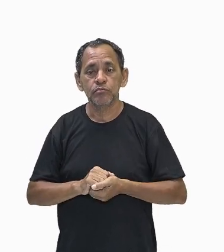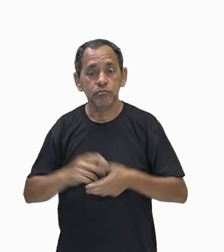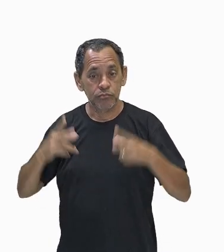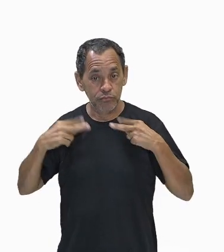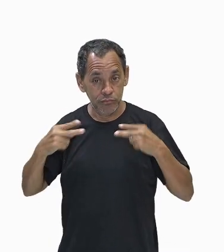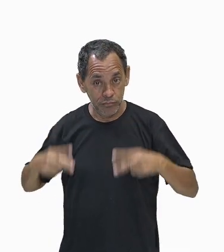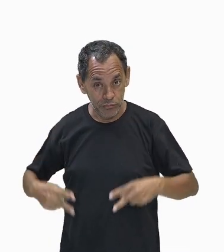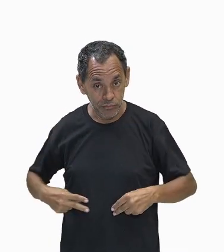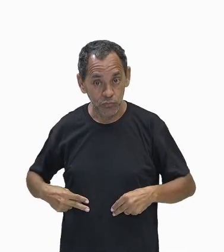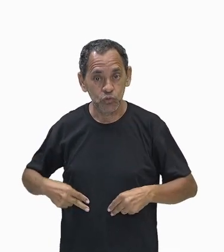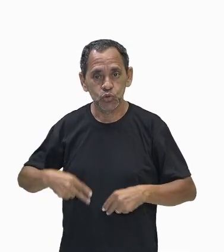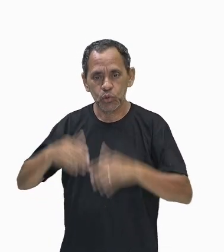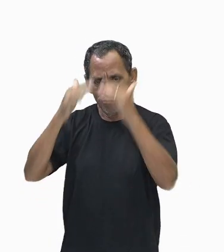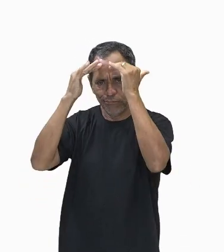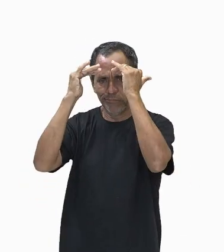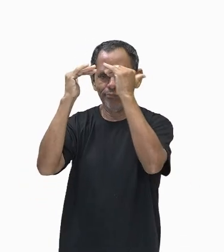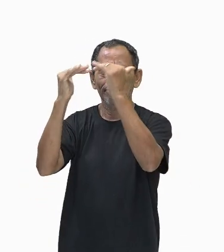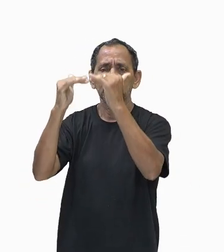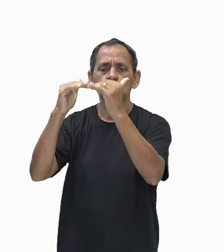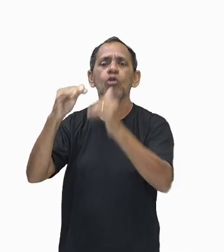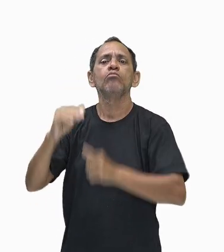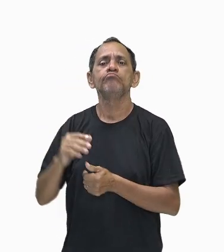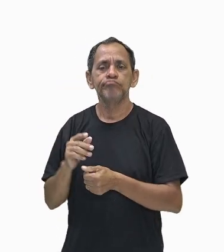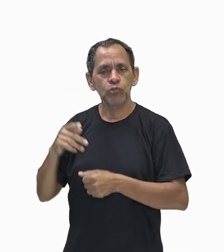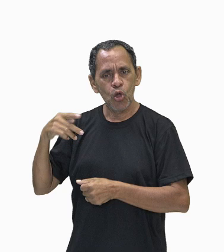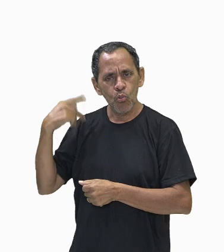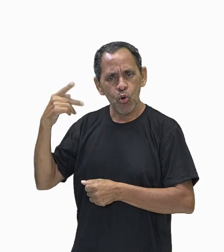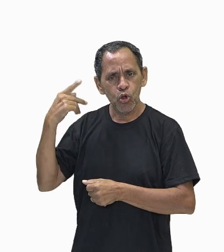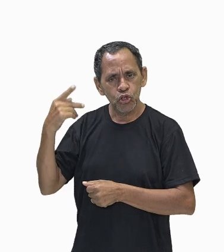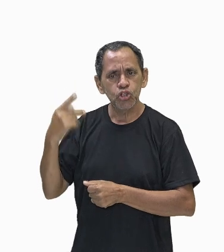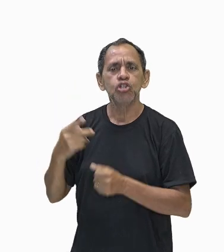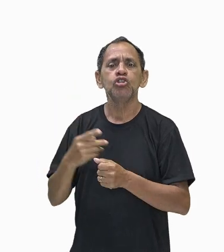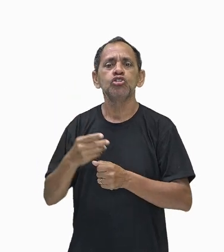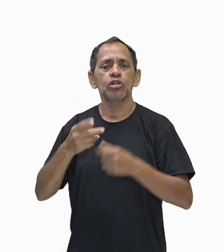as instituições políticas e religiosas das